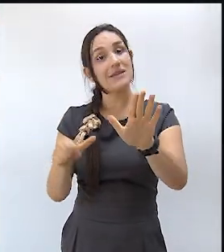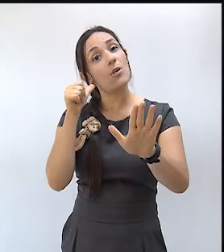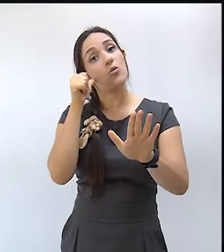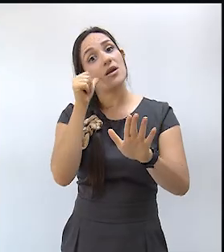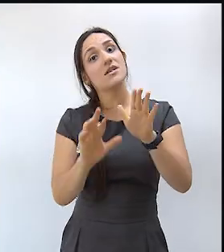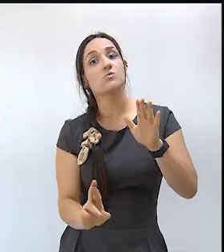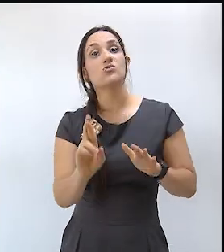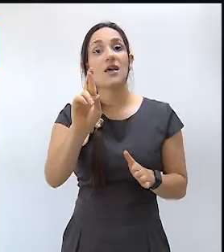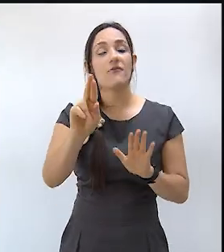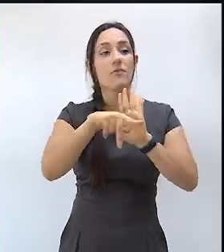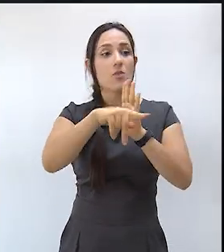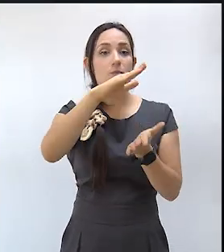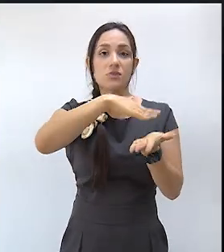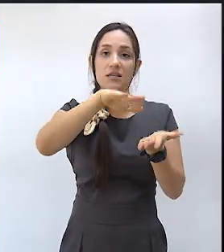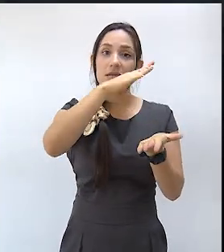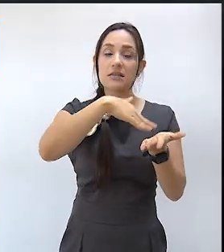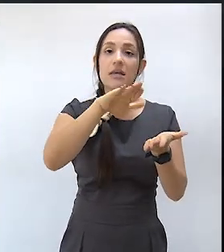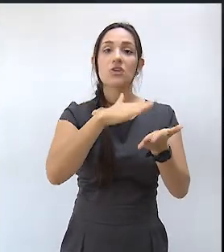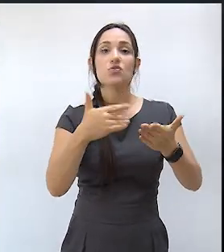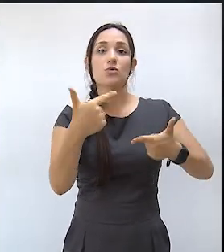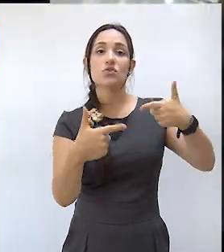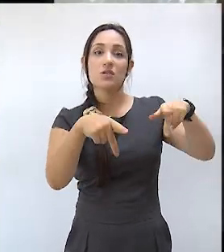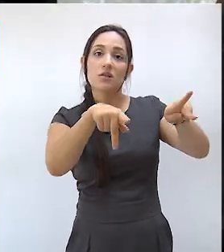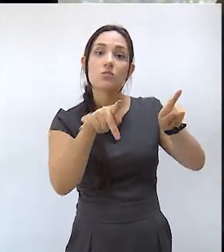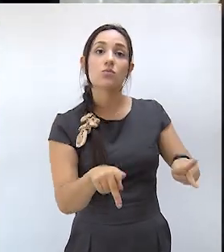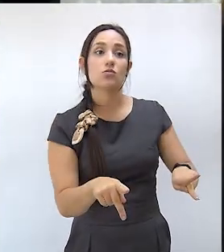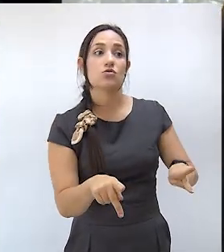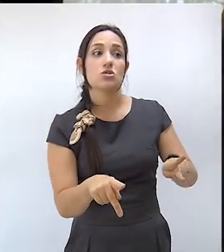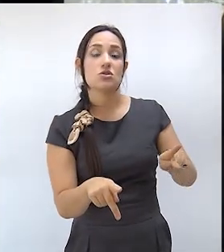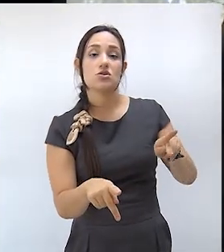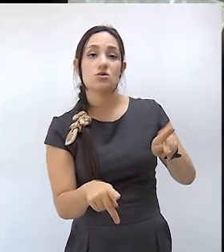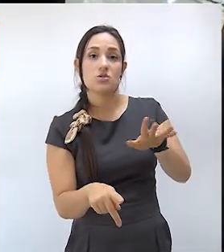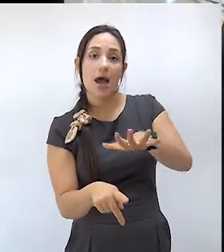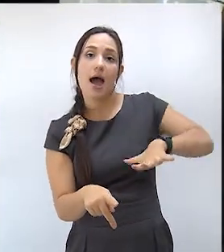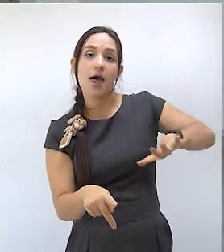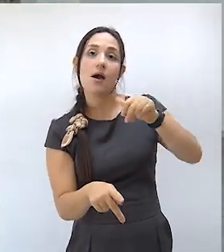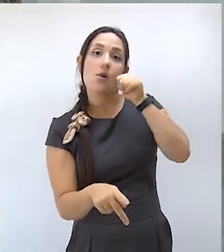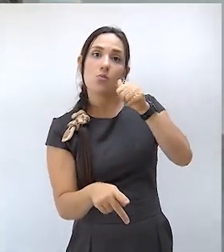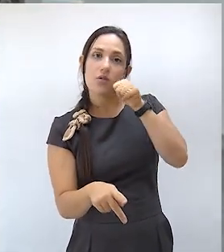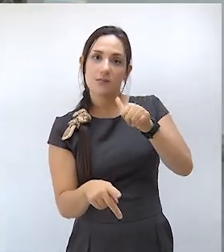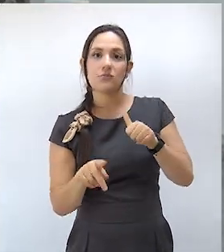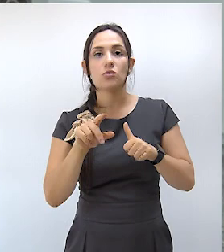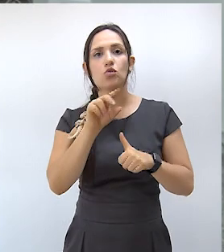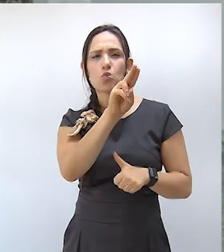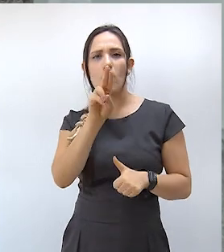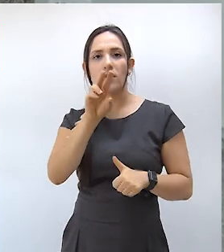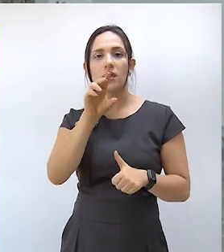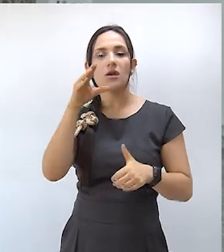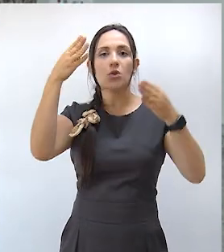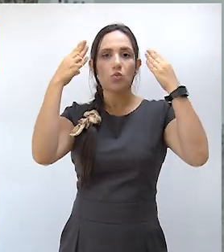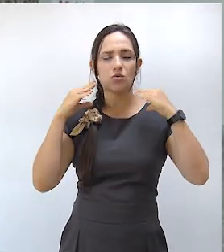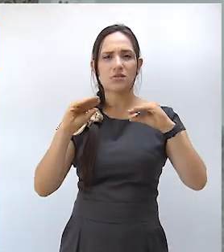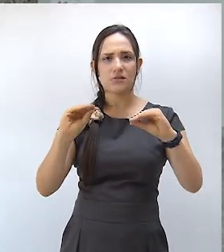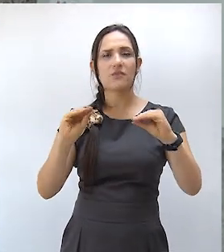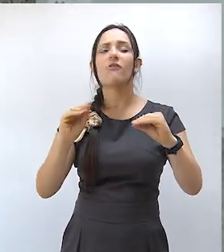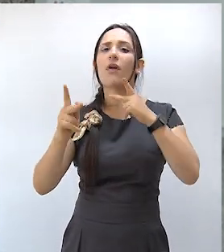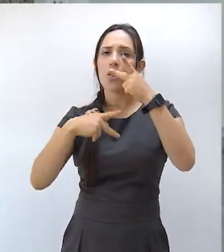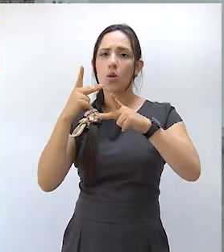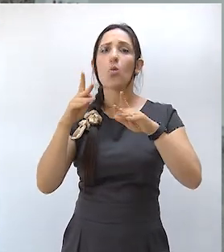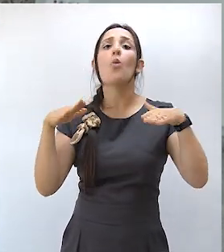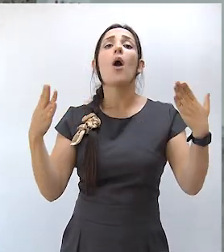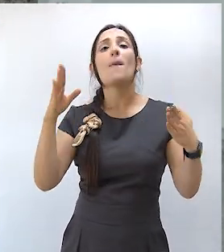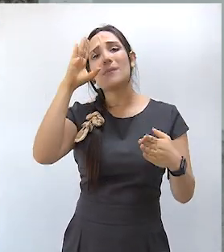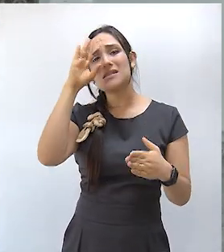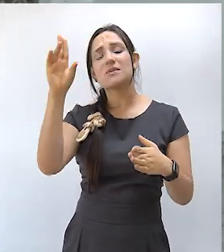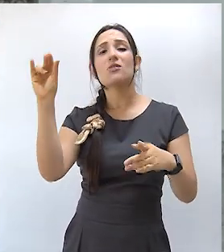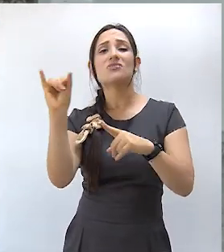subsecretária de políticas públicas para as mulheres Luciana Azambuja divulgou as principais ações que serão desenvolvidas